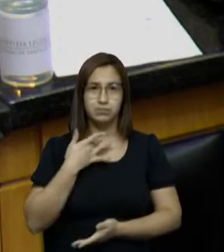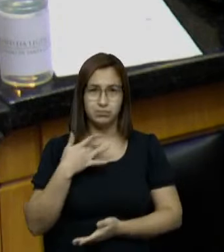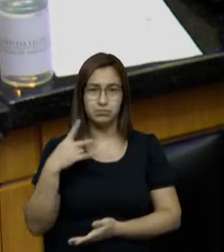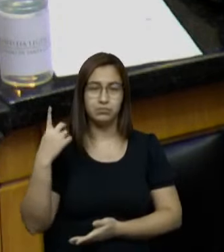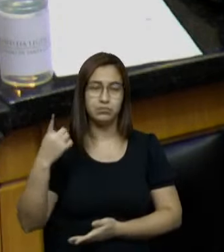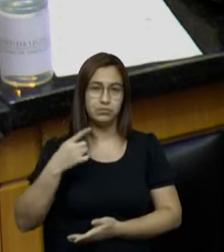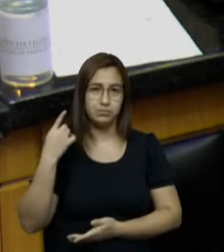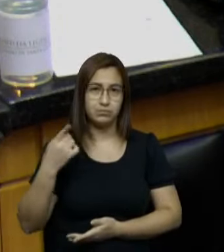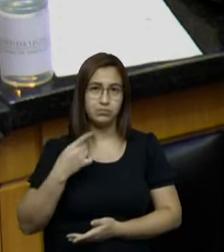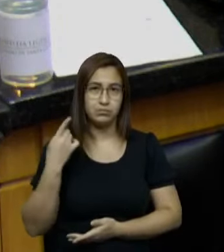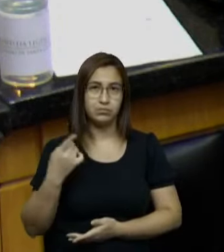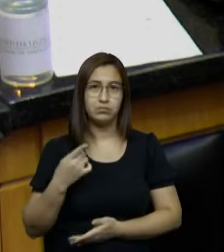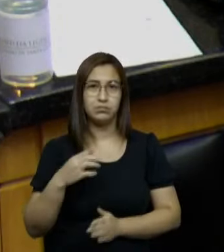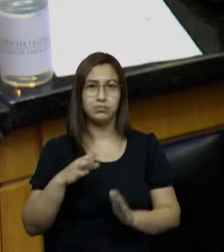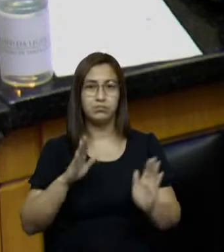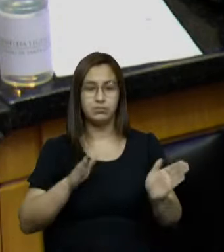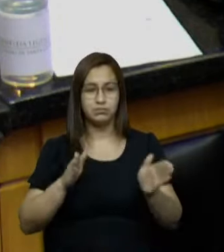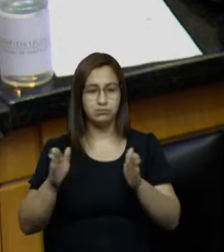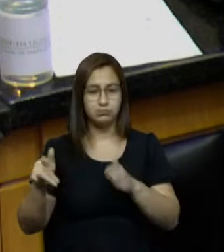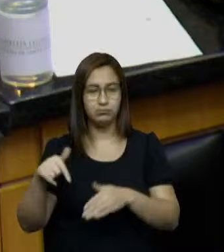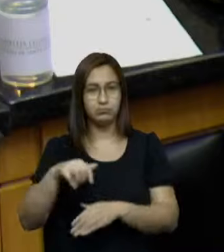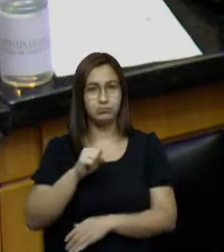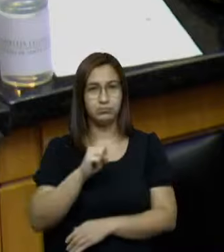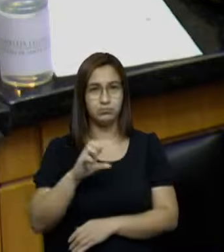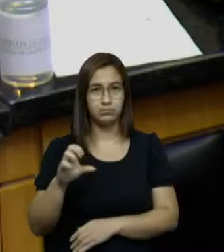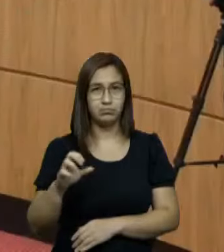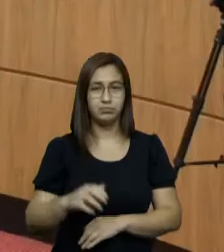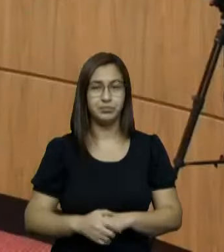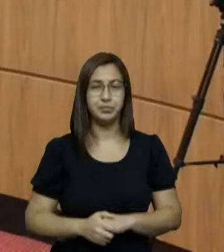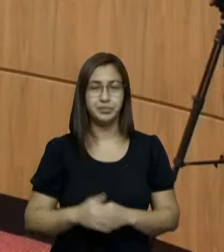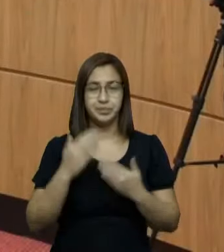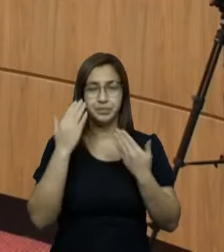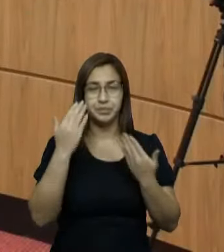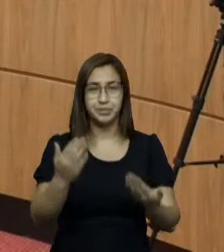ao rito dessa casa. Muito obrigado.